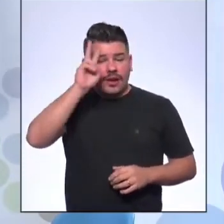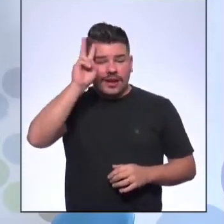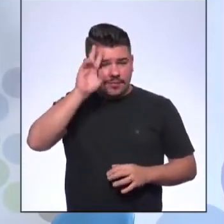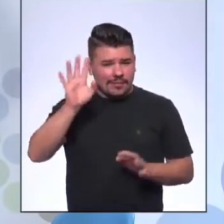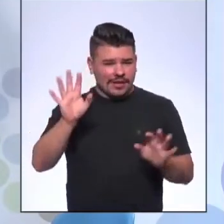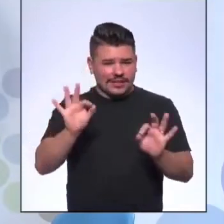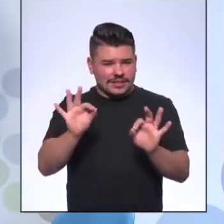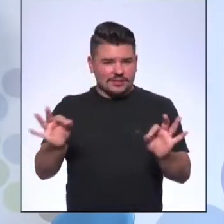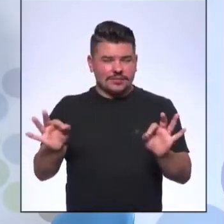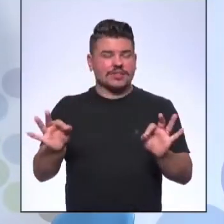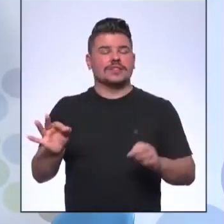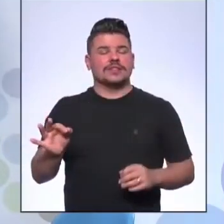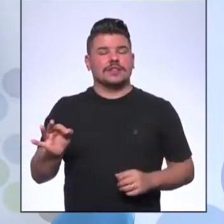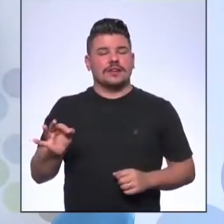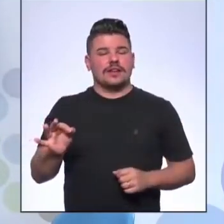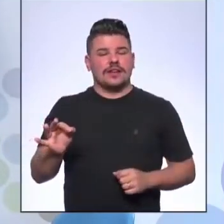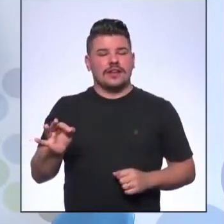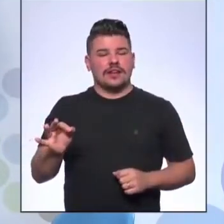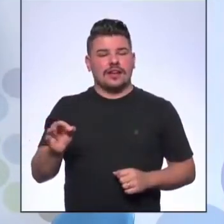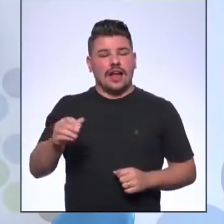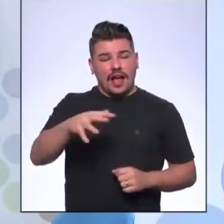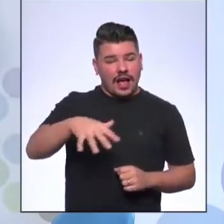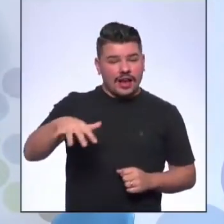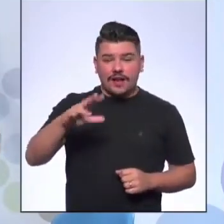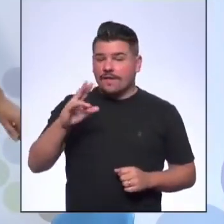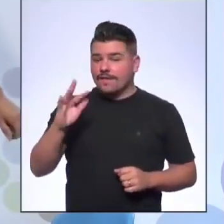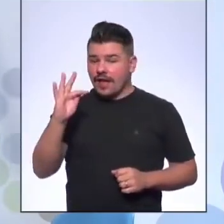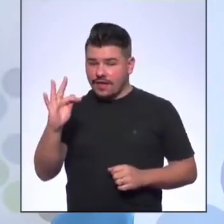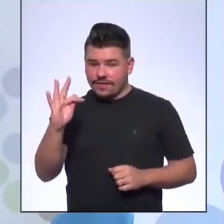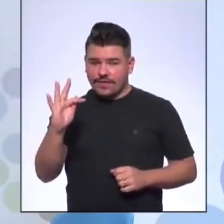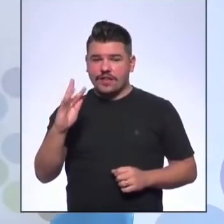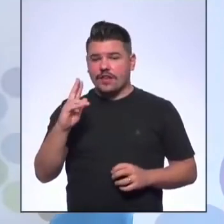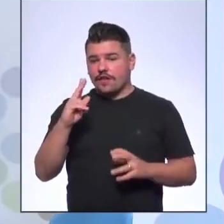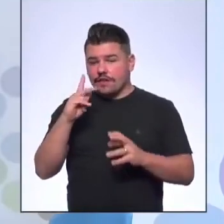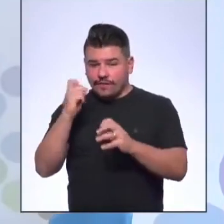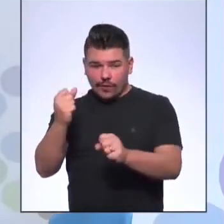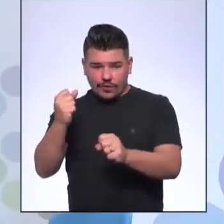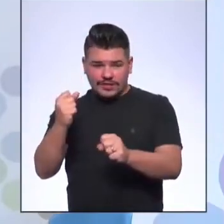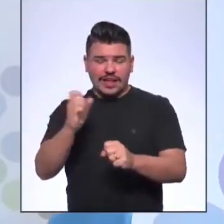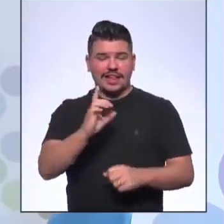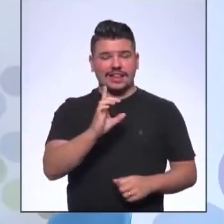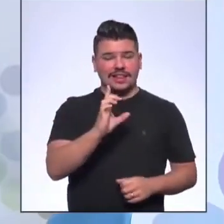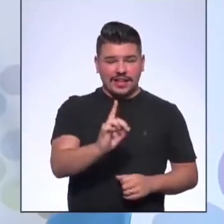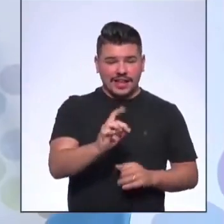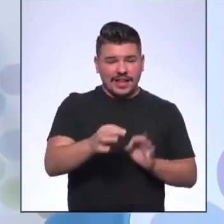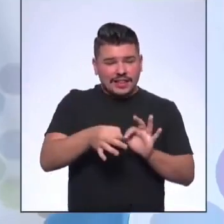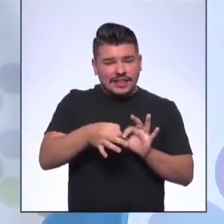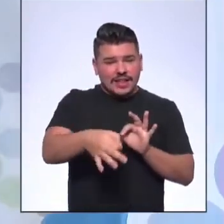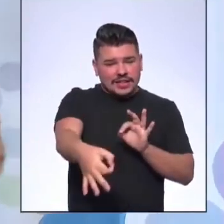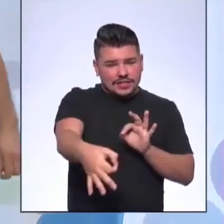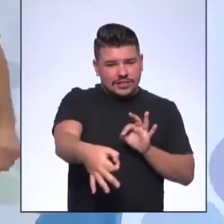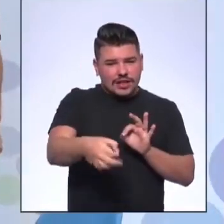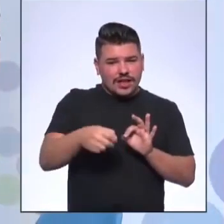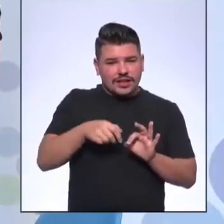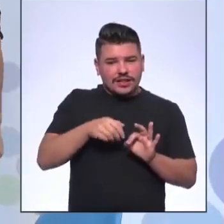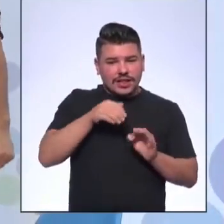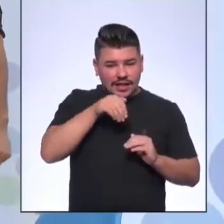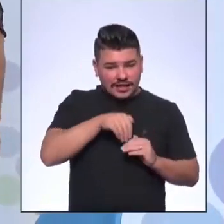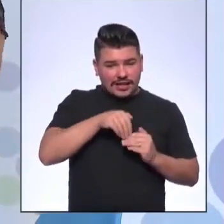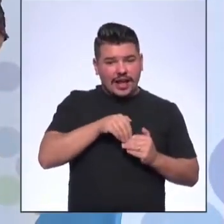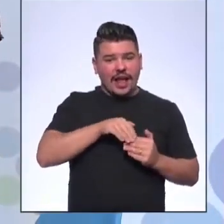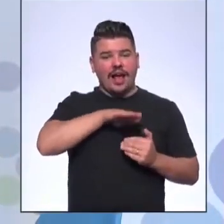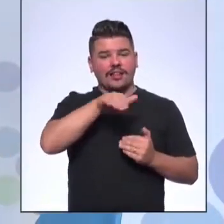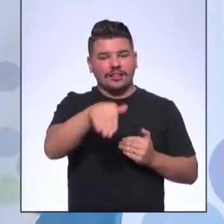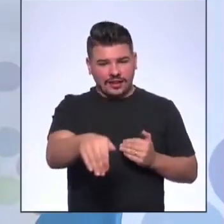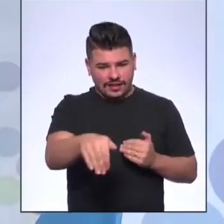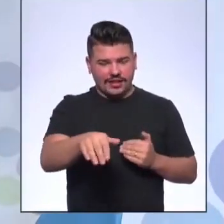aqui de um sistema escalar, então aqui é força e deslocamento, beleza? E aí vai dar o trabalho, que é o trabalho realizado aí, ou o